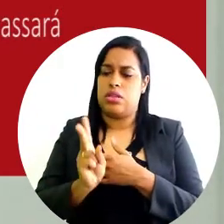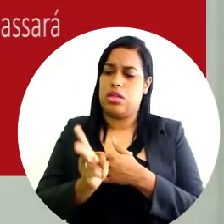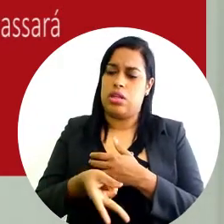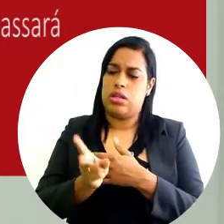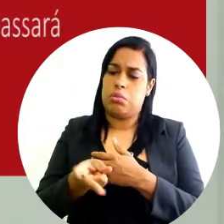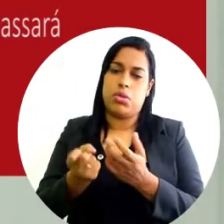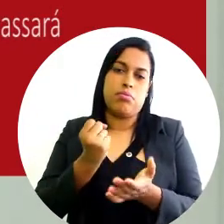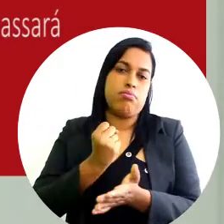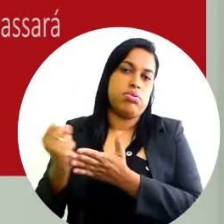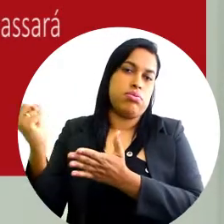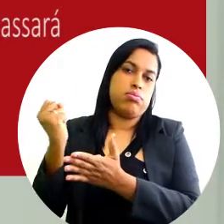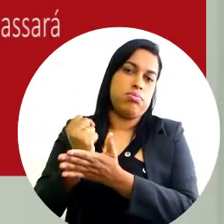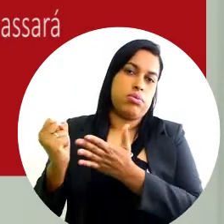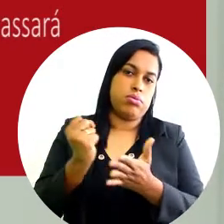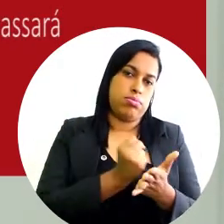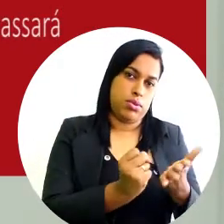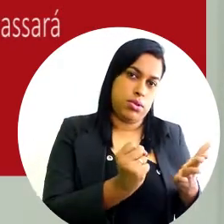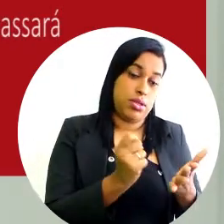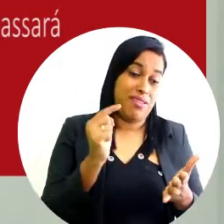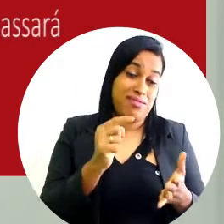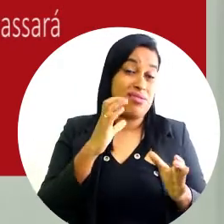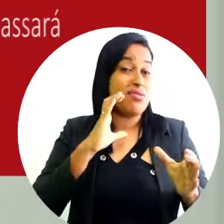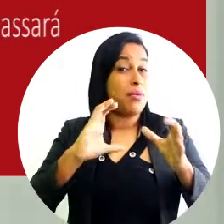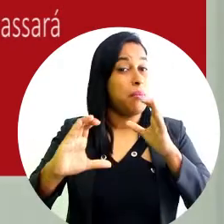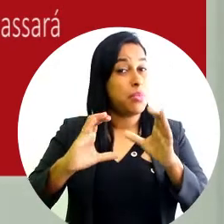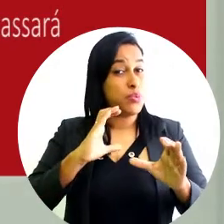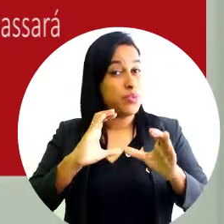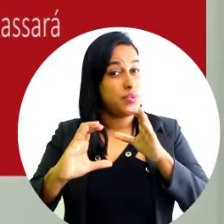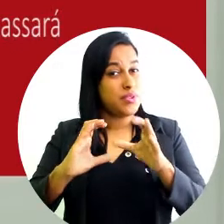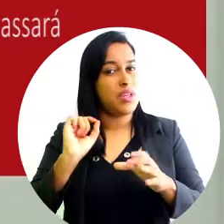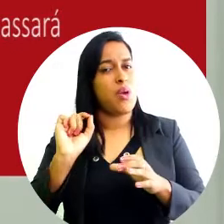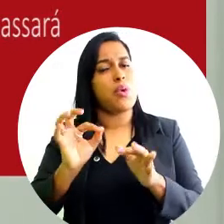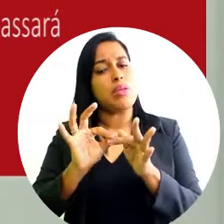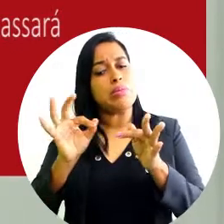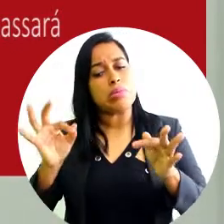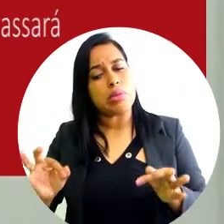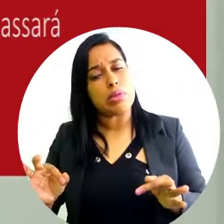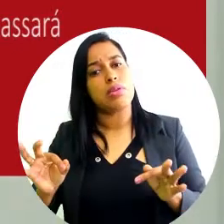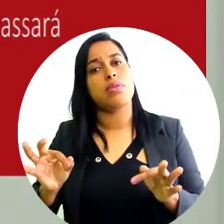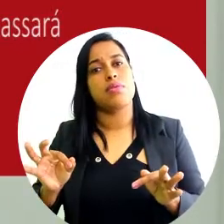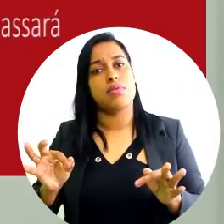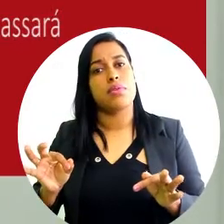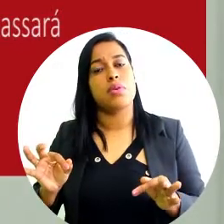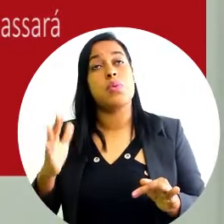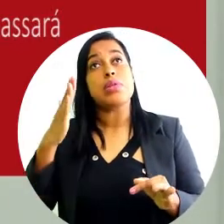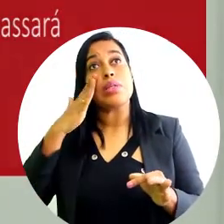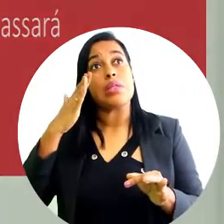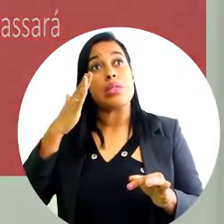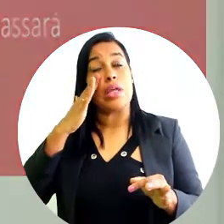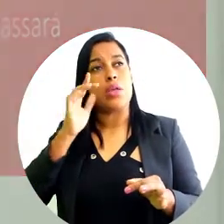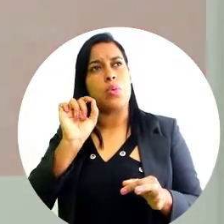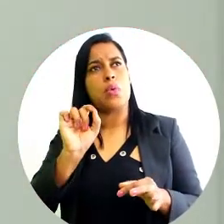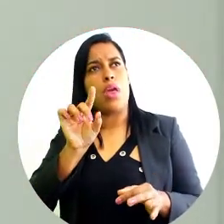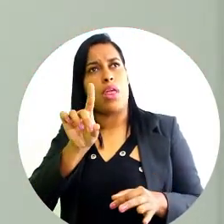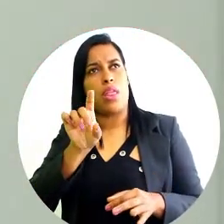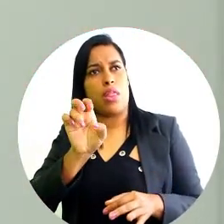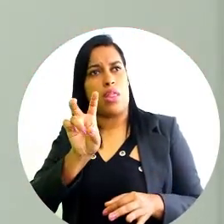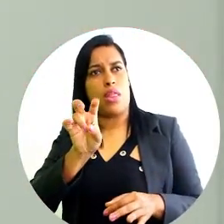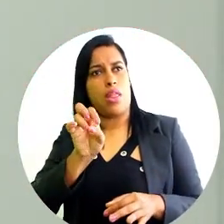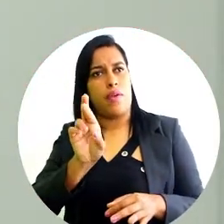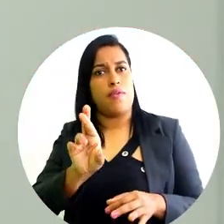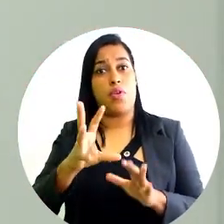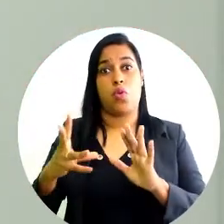tudo sempre passará. Essa música, essa primeira parte, exemplifica bem o que se entende por